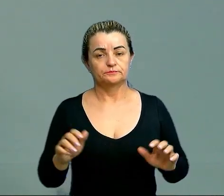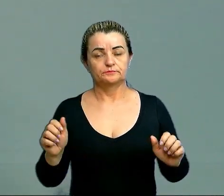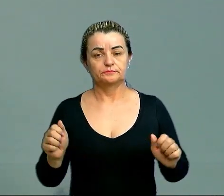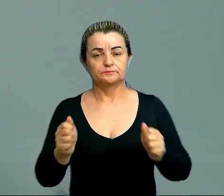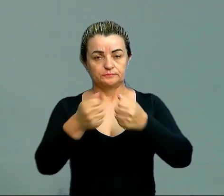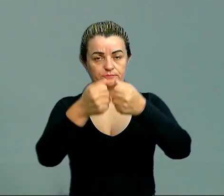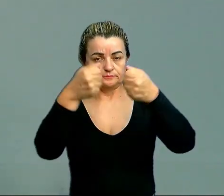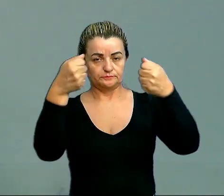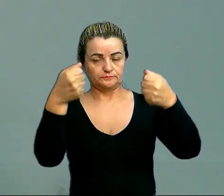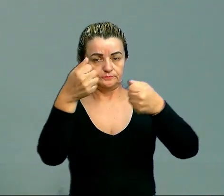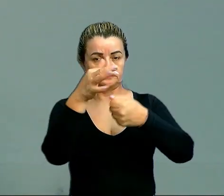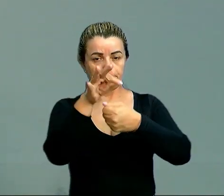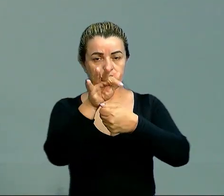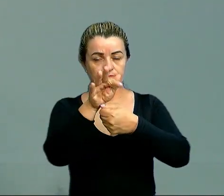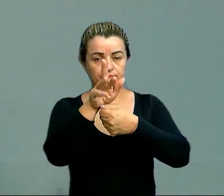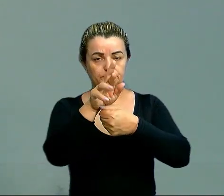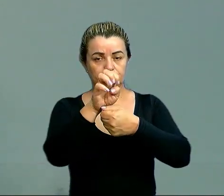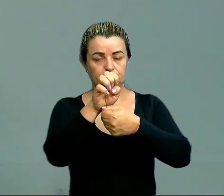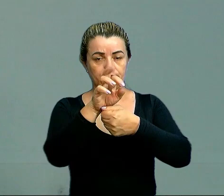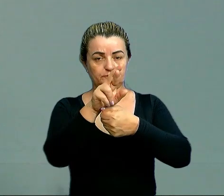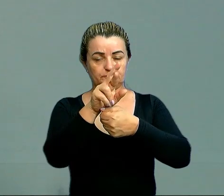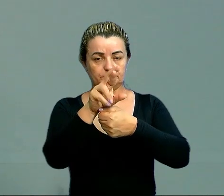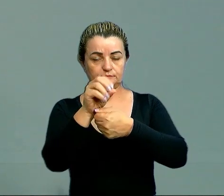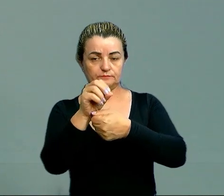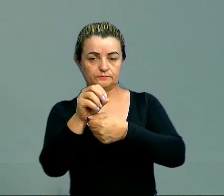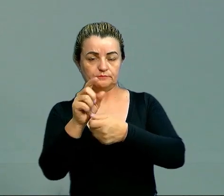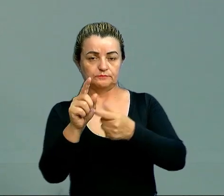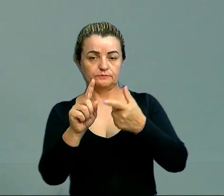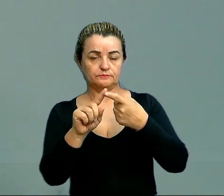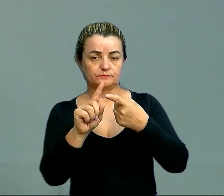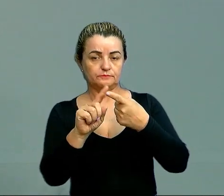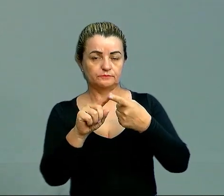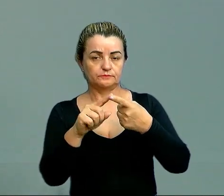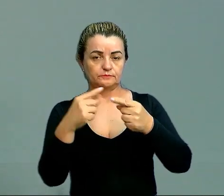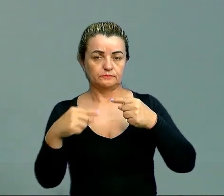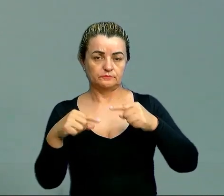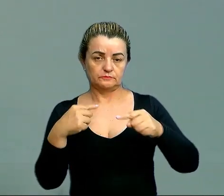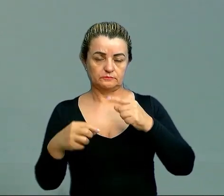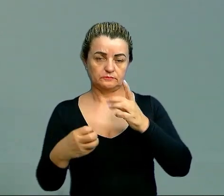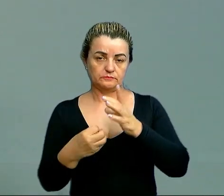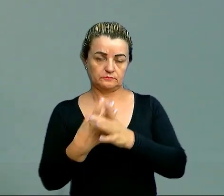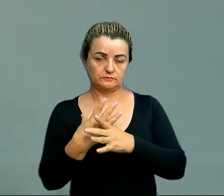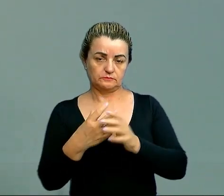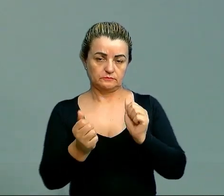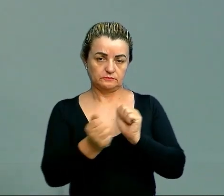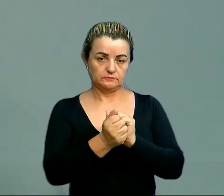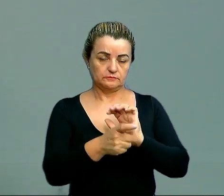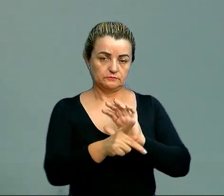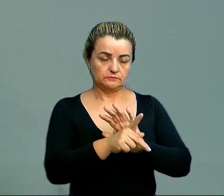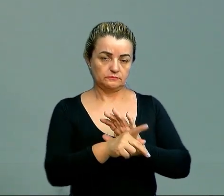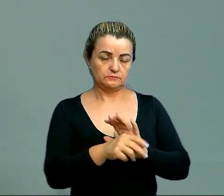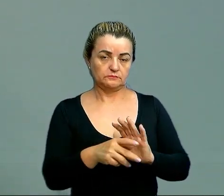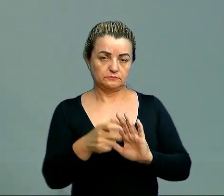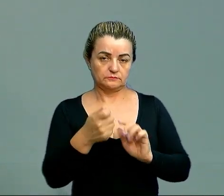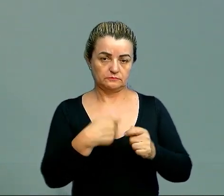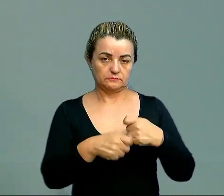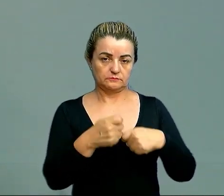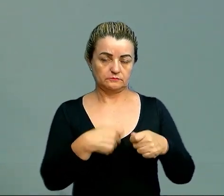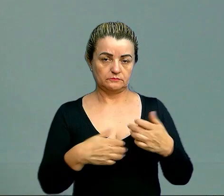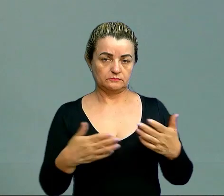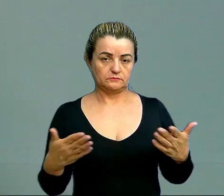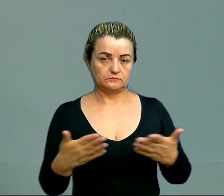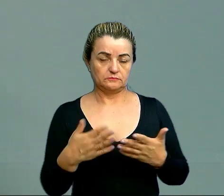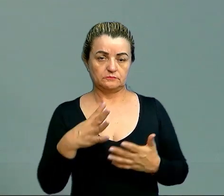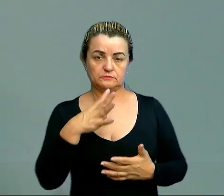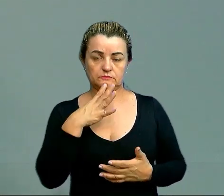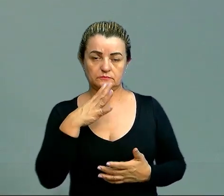foi apenas uma das políticas, né, instauradas pelo lado capitalista, né? E agora a gente vai conhecer um